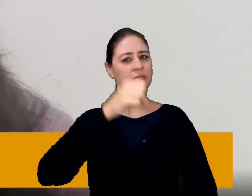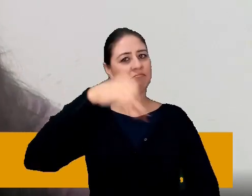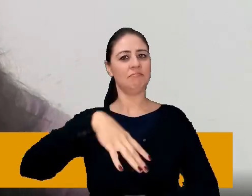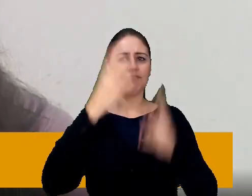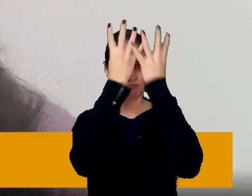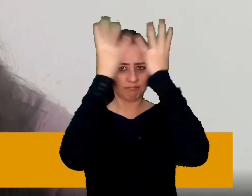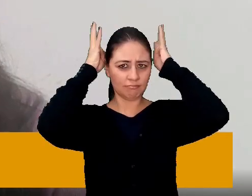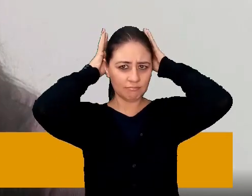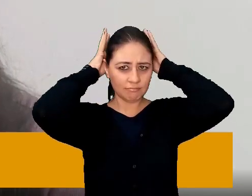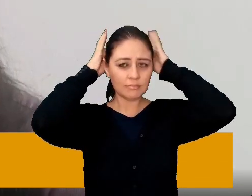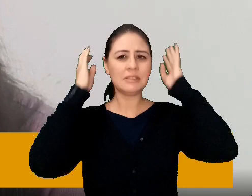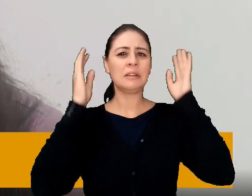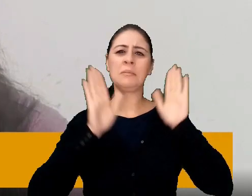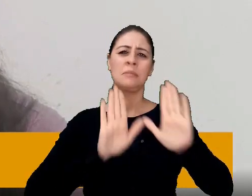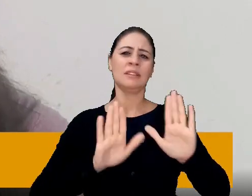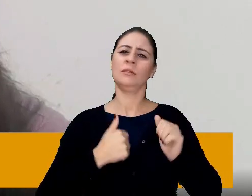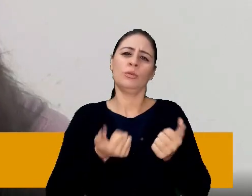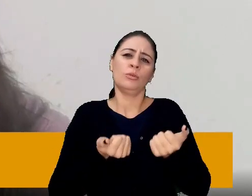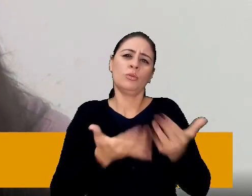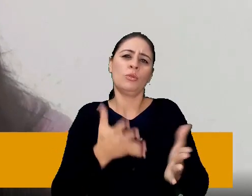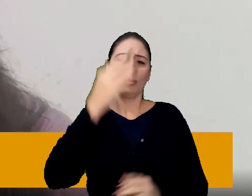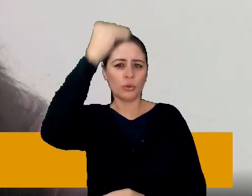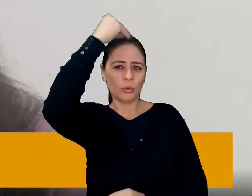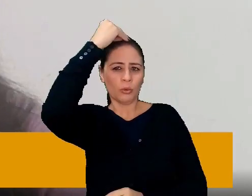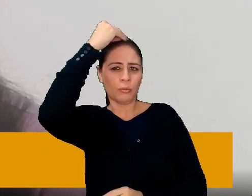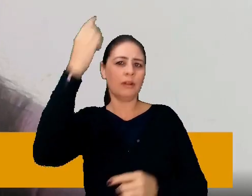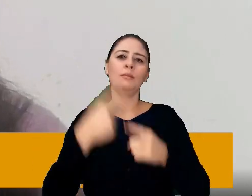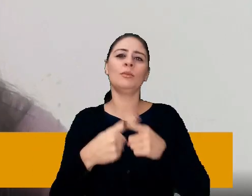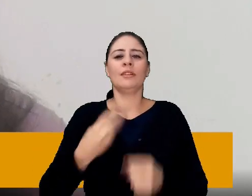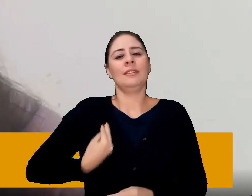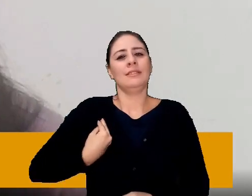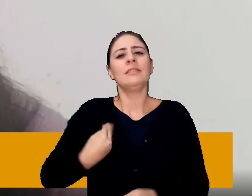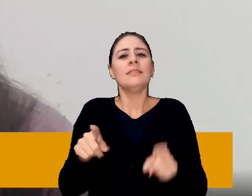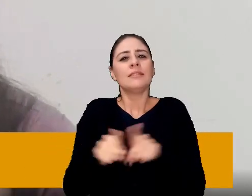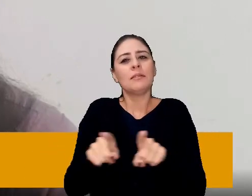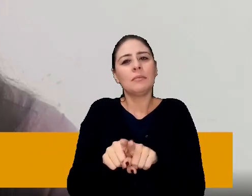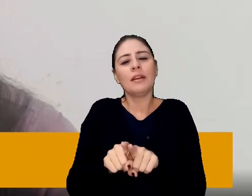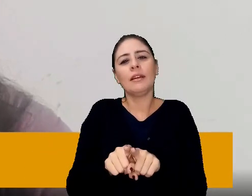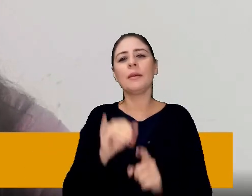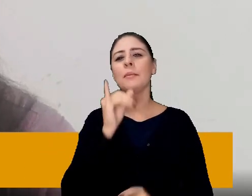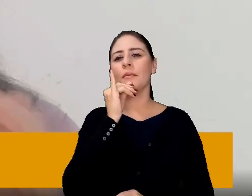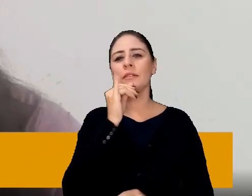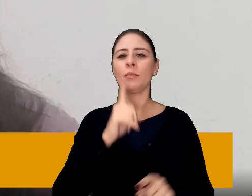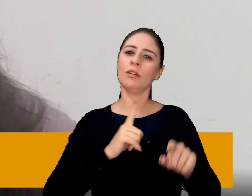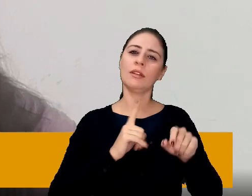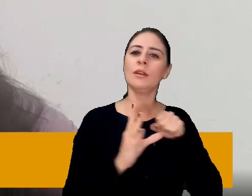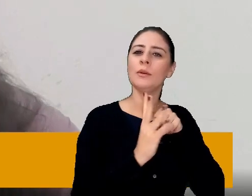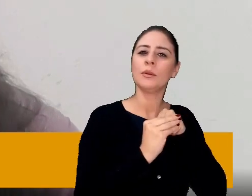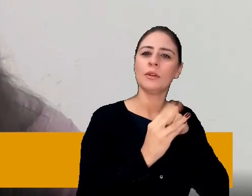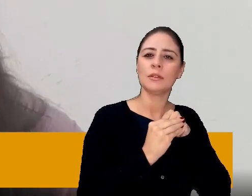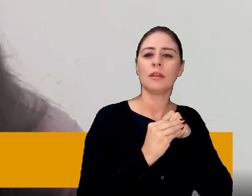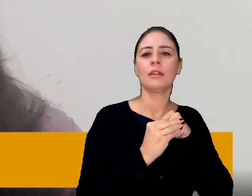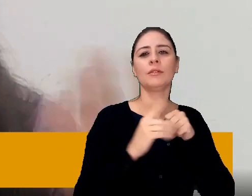sabe? Mas isso também eu não culpo, porque existe também, assim como temos o